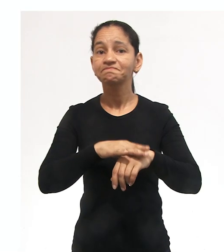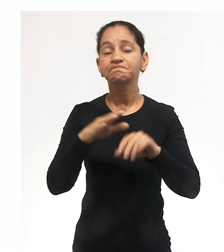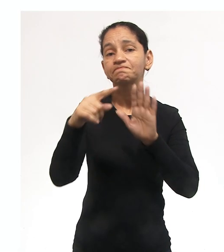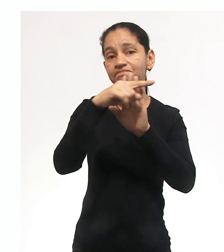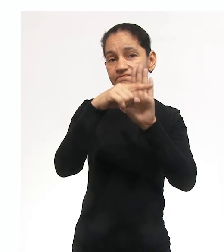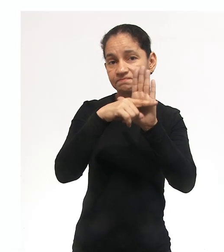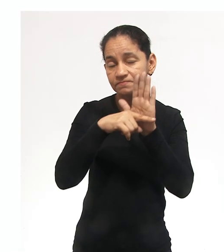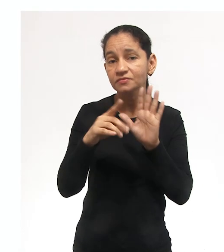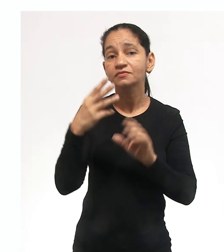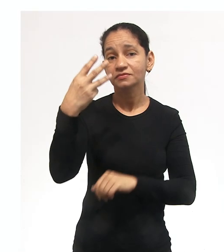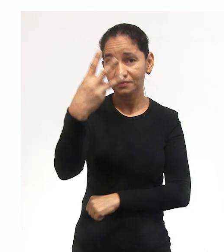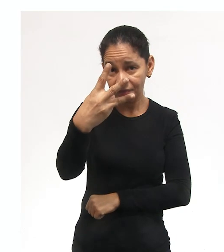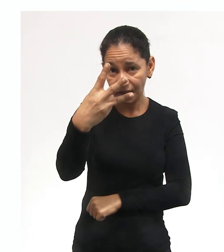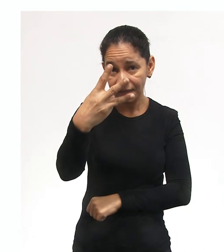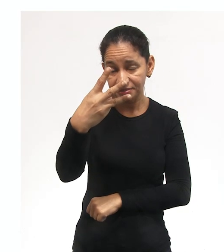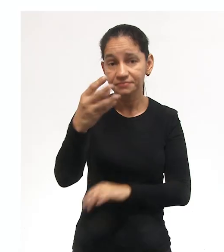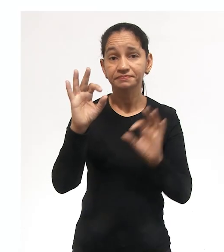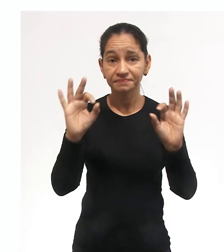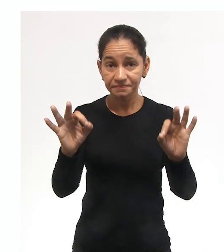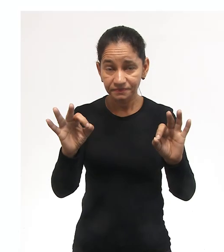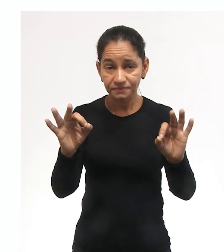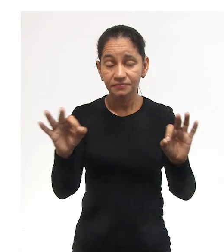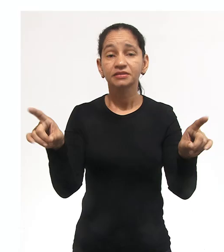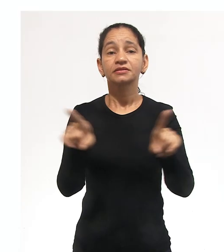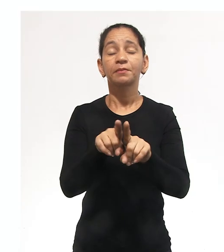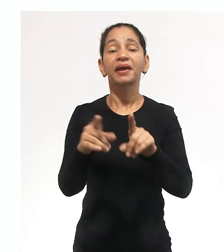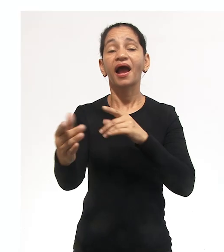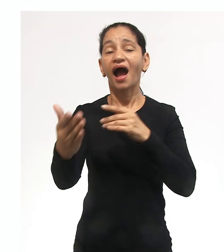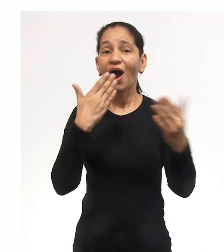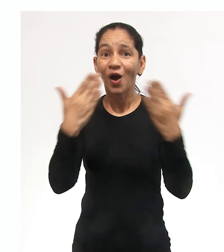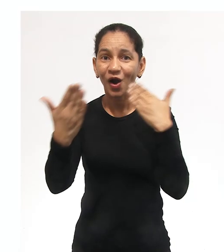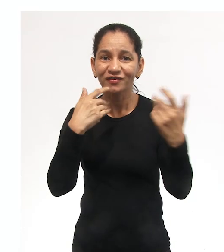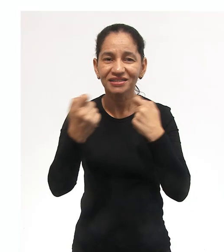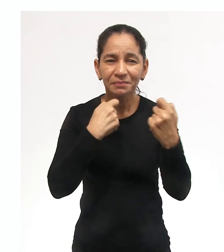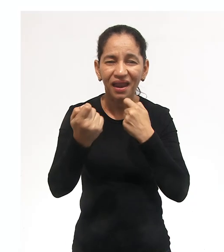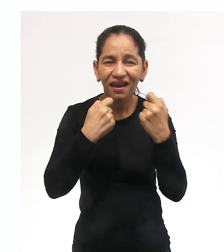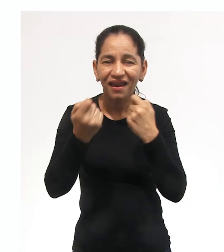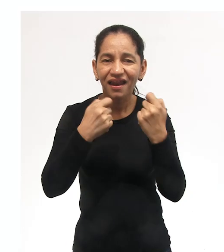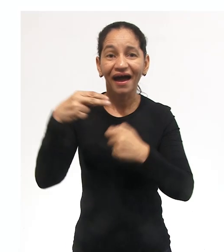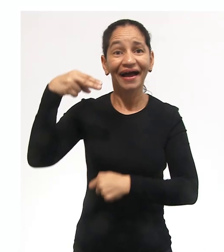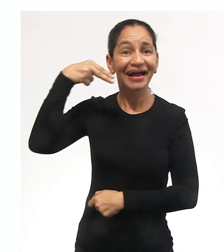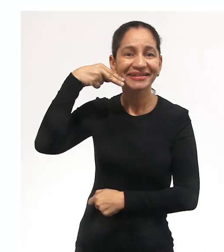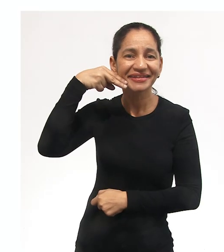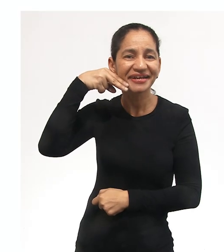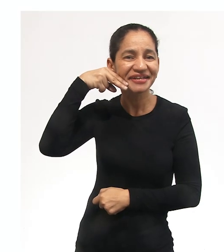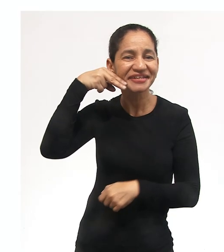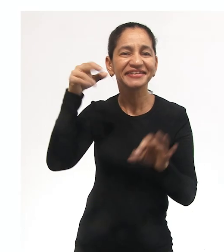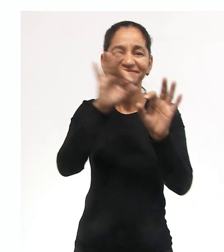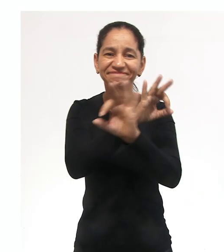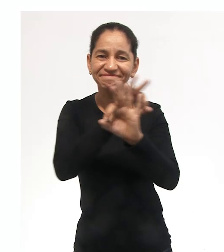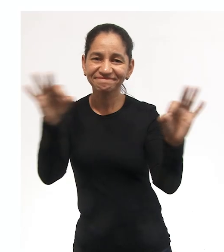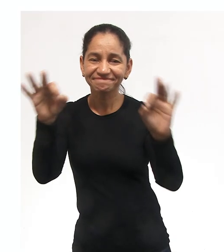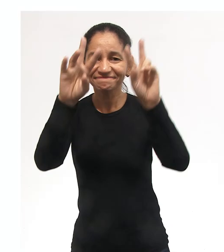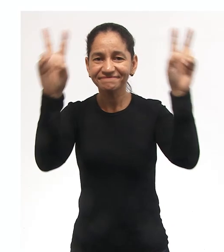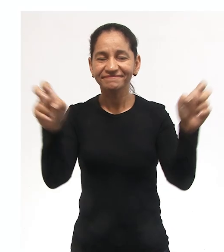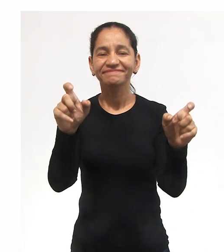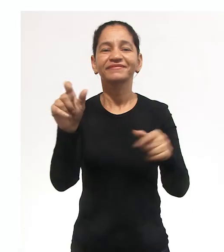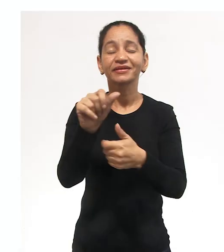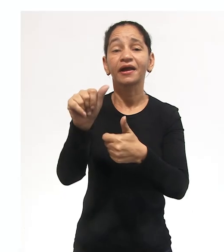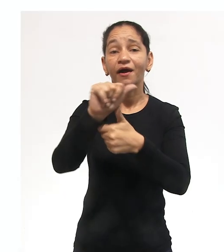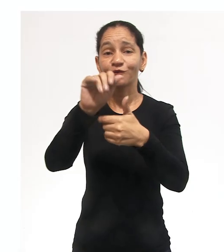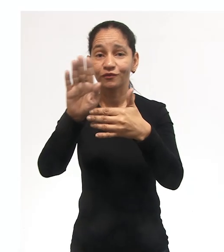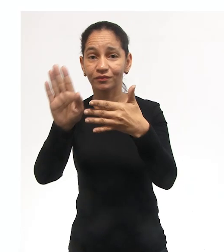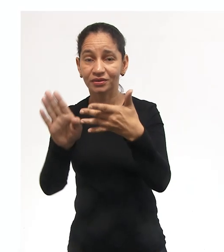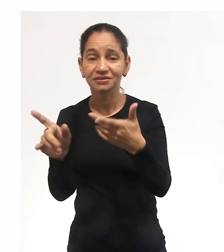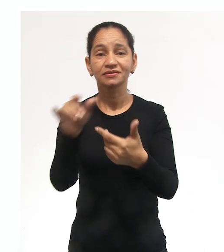São esses os pontos da aula 3. E a conversa com a professora Nair Gugel, em que ela intitulou Alfabetização